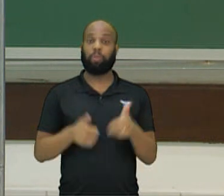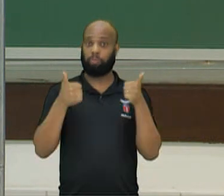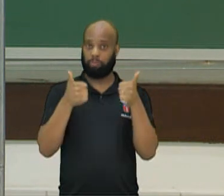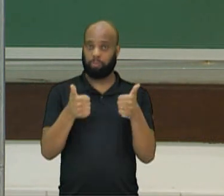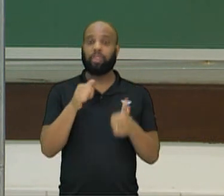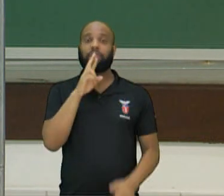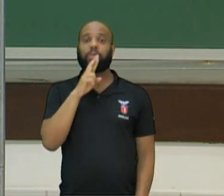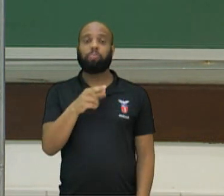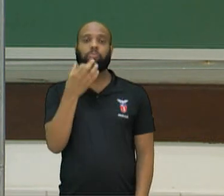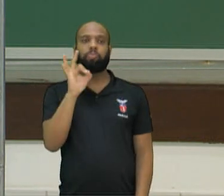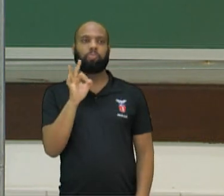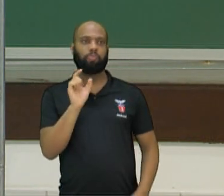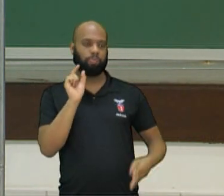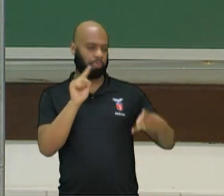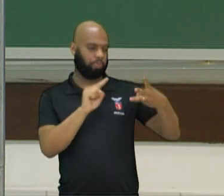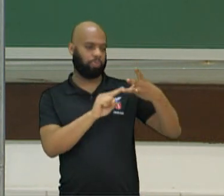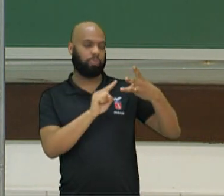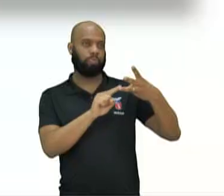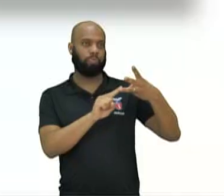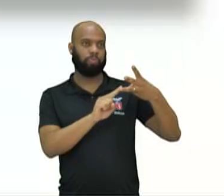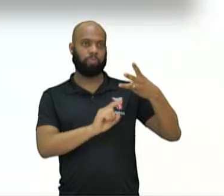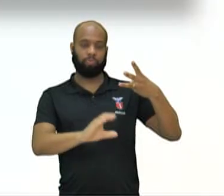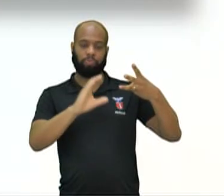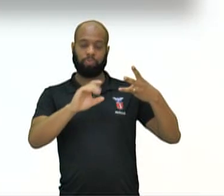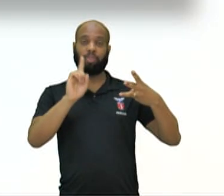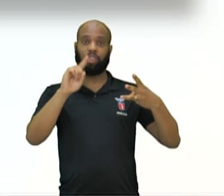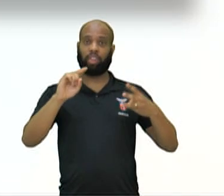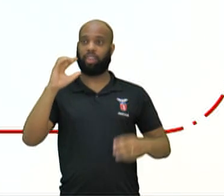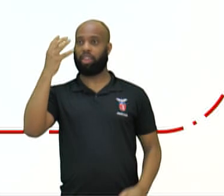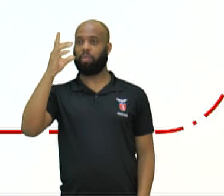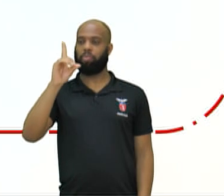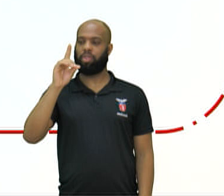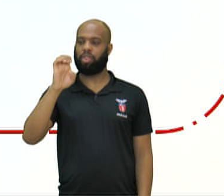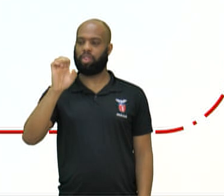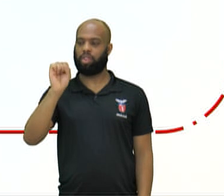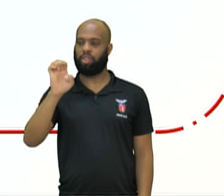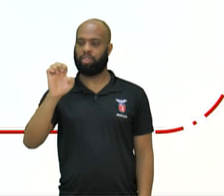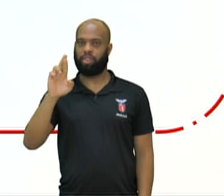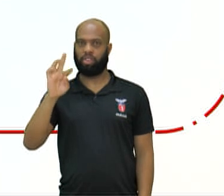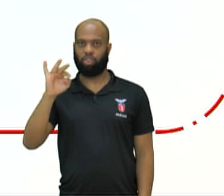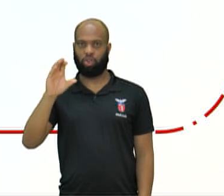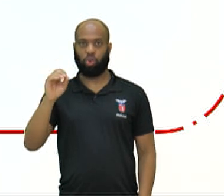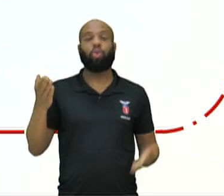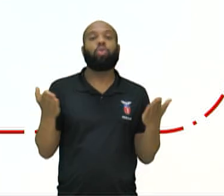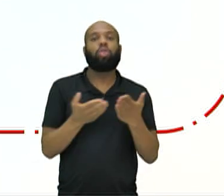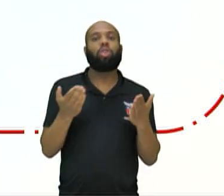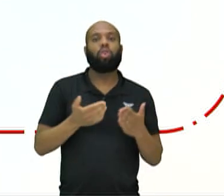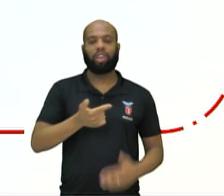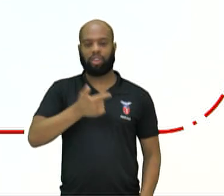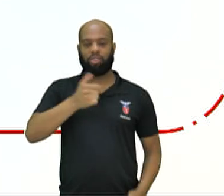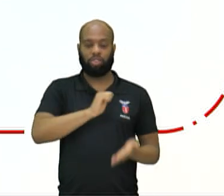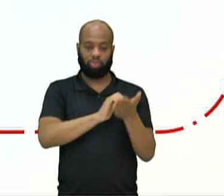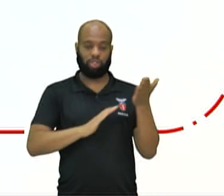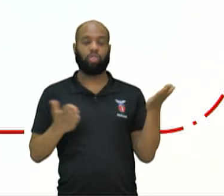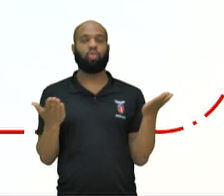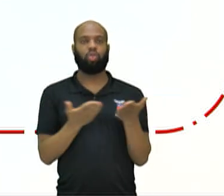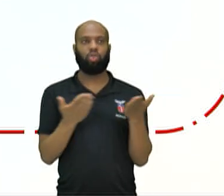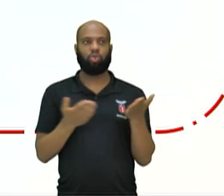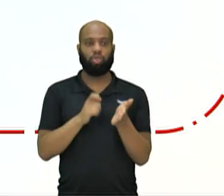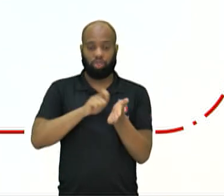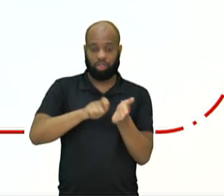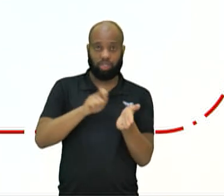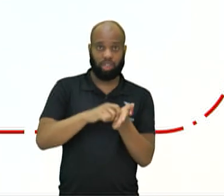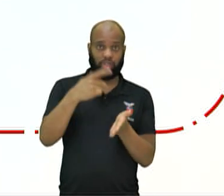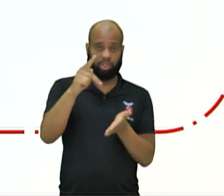Muito bem, a resposta certa é a letra C, é o clima desértico. E agora a gente vai para a nossa segunda atividade da aula. Anote